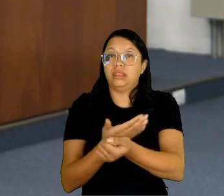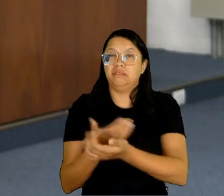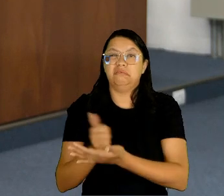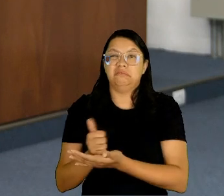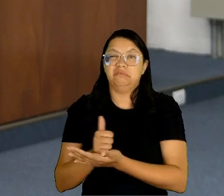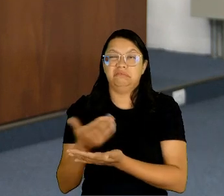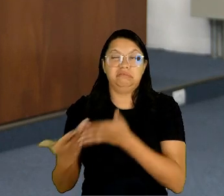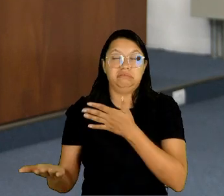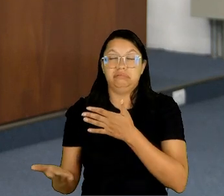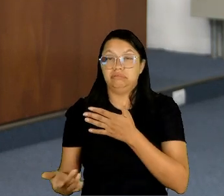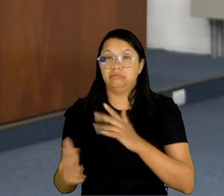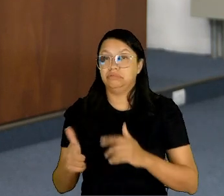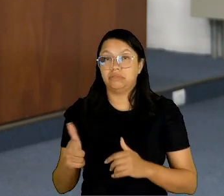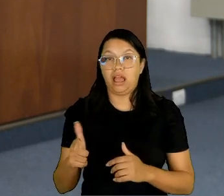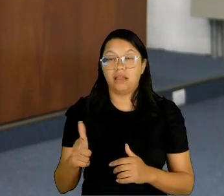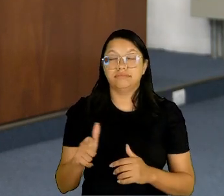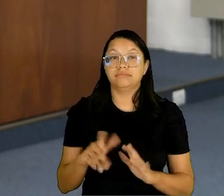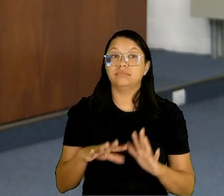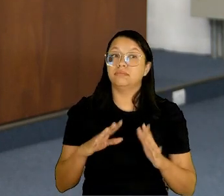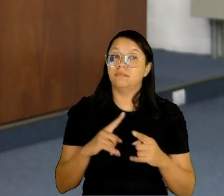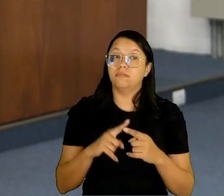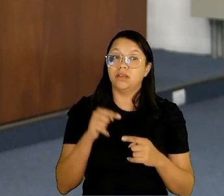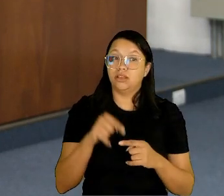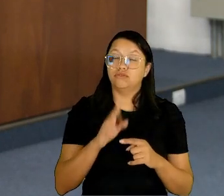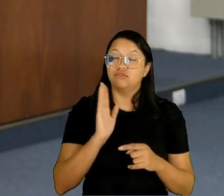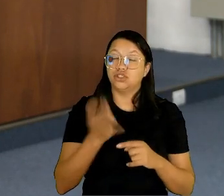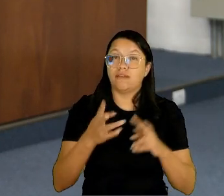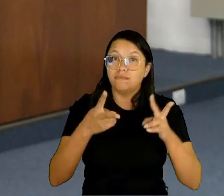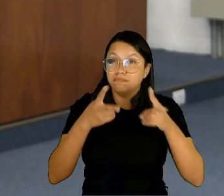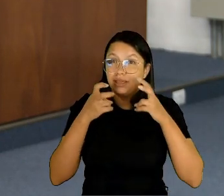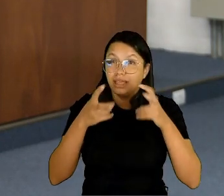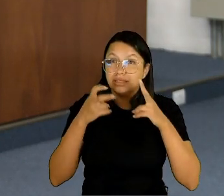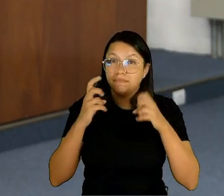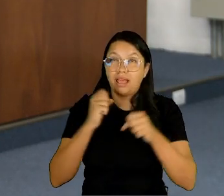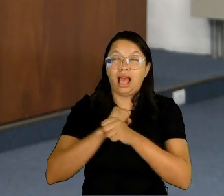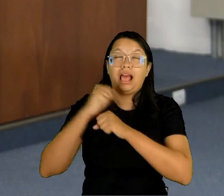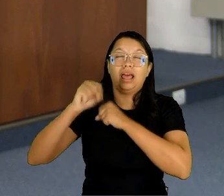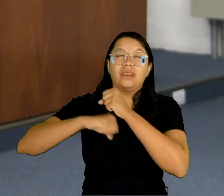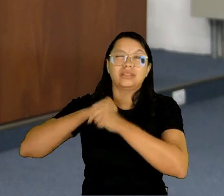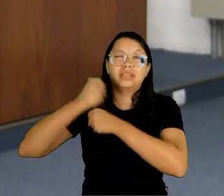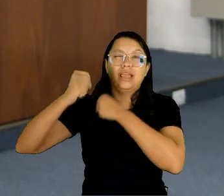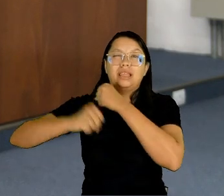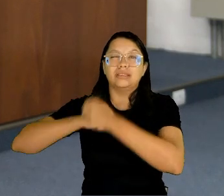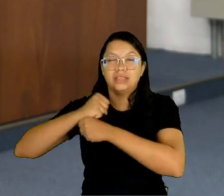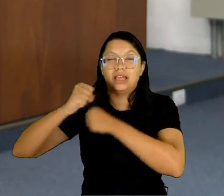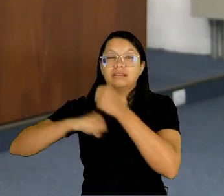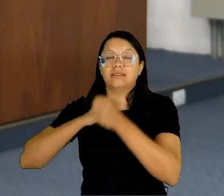em 1, 2, 3, 4, 5 anos. Isso o paciente já vai notar quando tiver passado vários